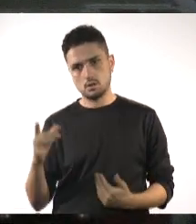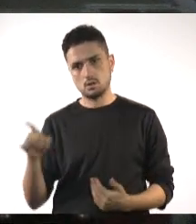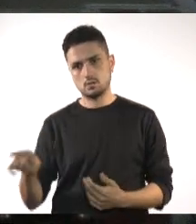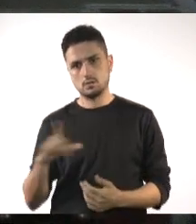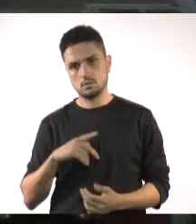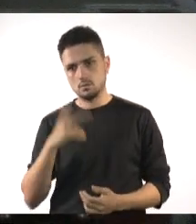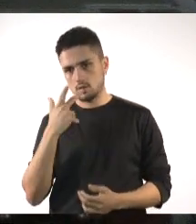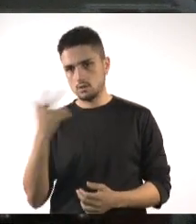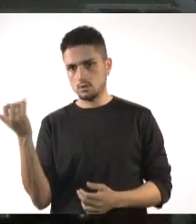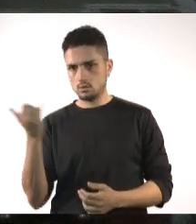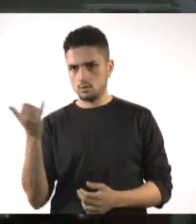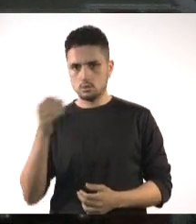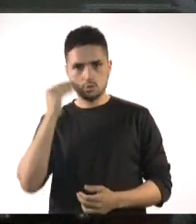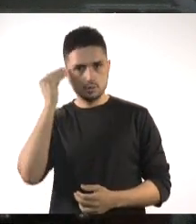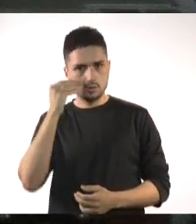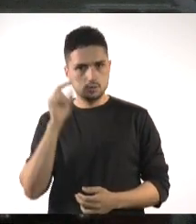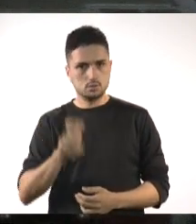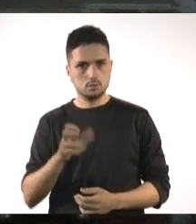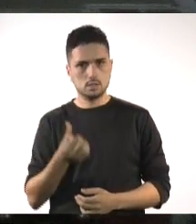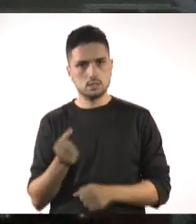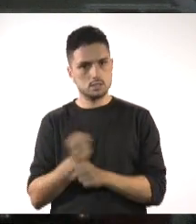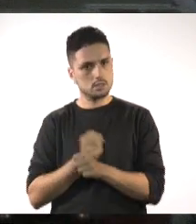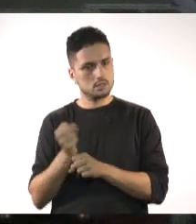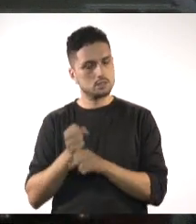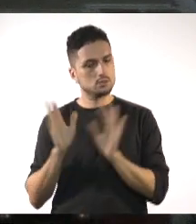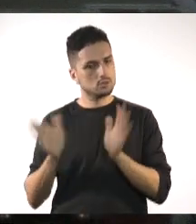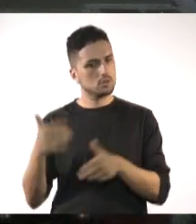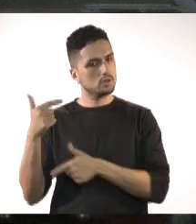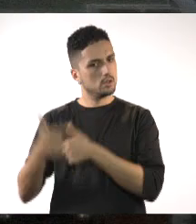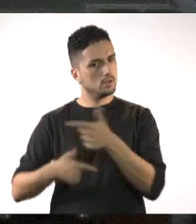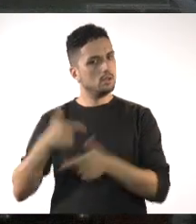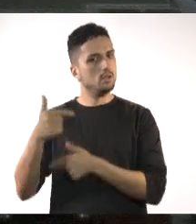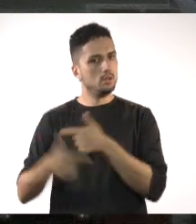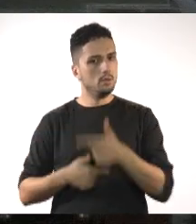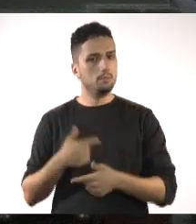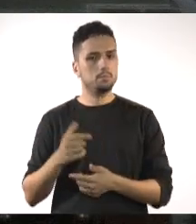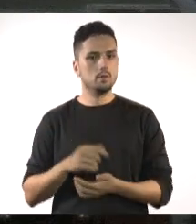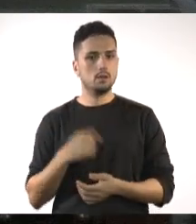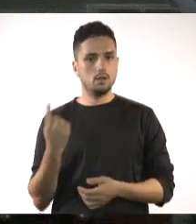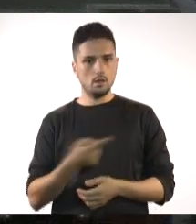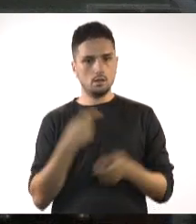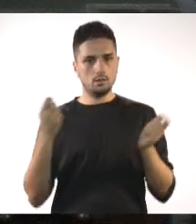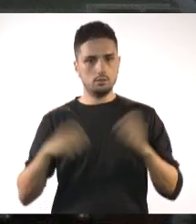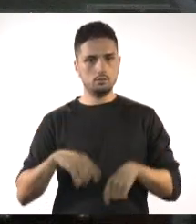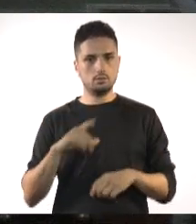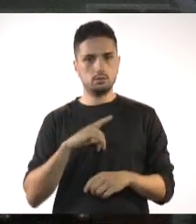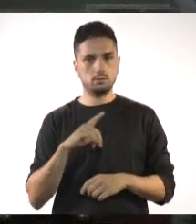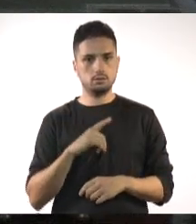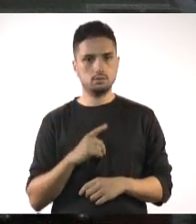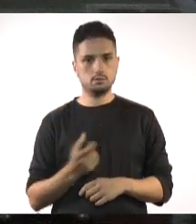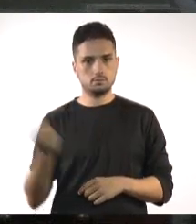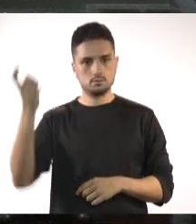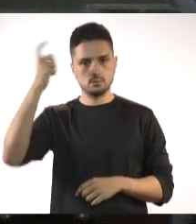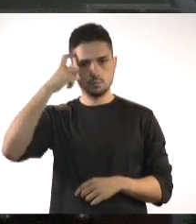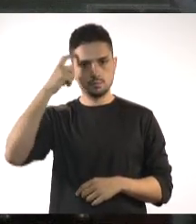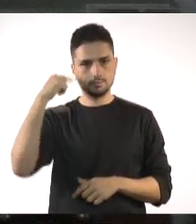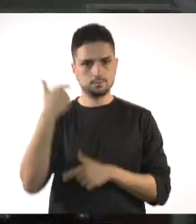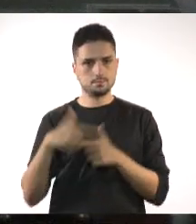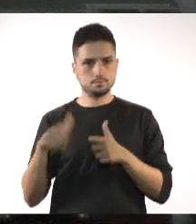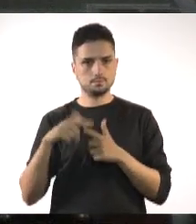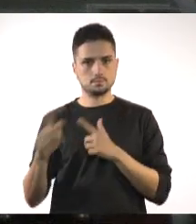partilha conosco, aqui há 56 anos de campanha da fraternidade, e que nós possamos ter em mente sempre que os problemas que